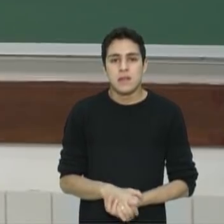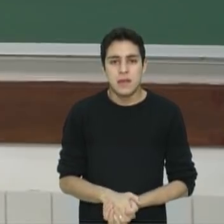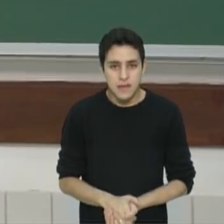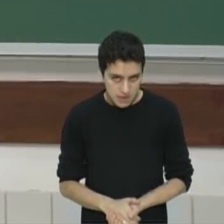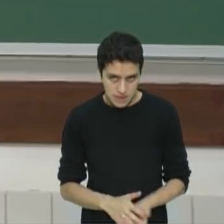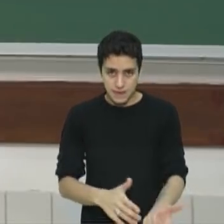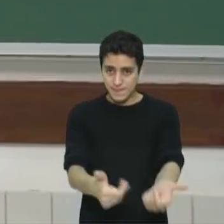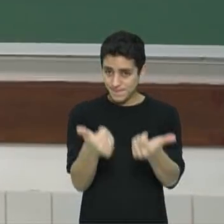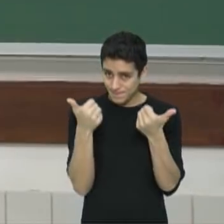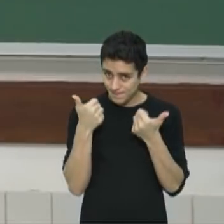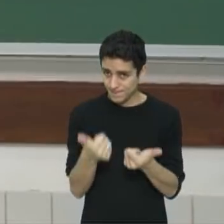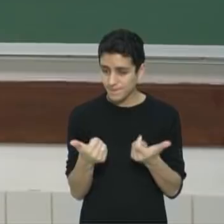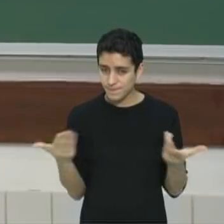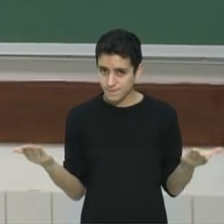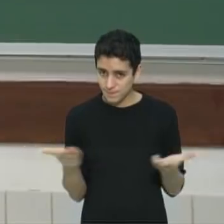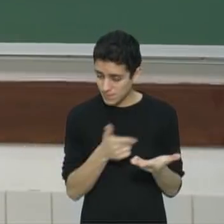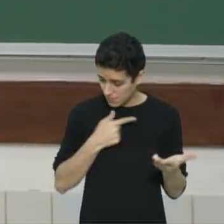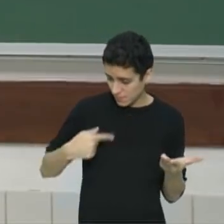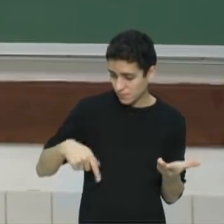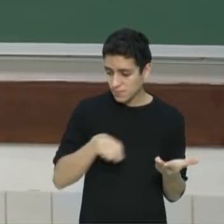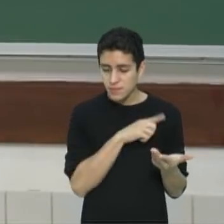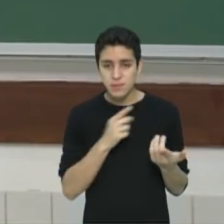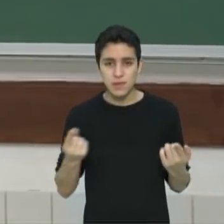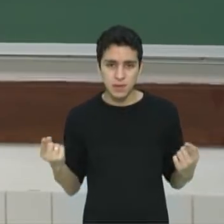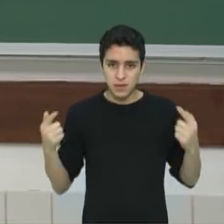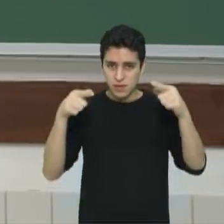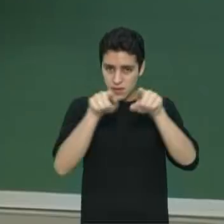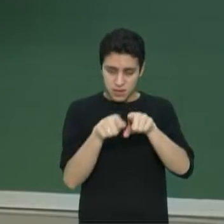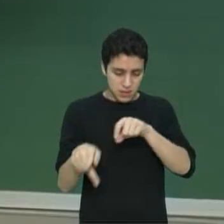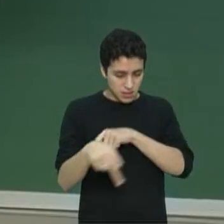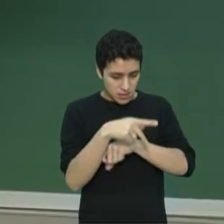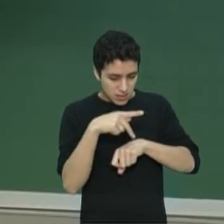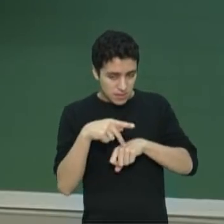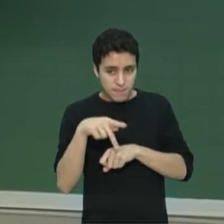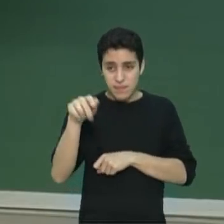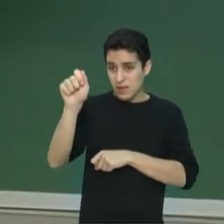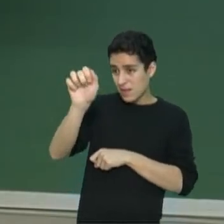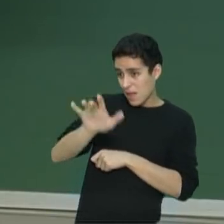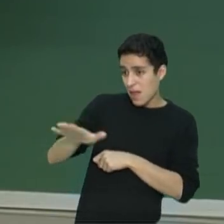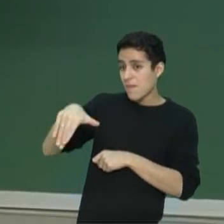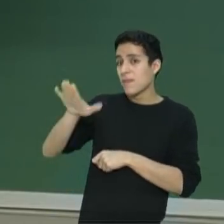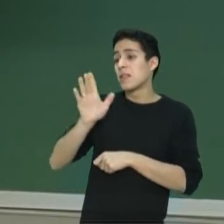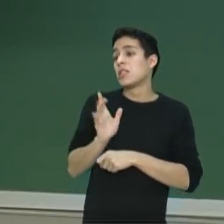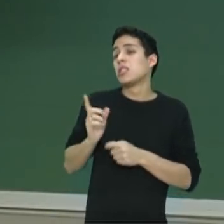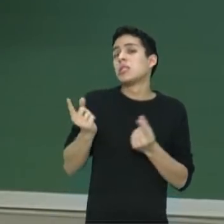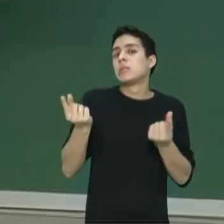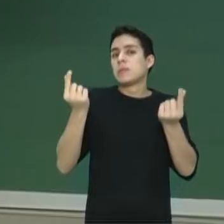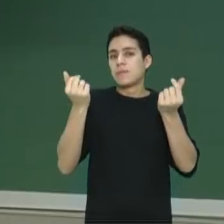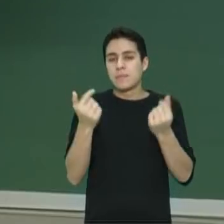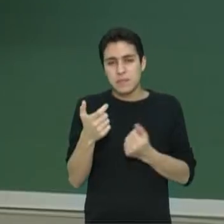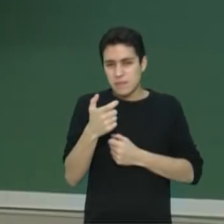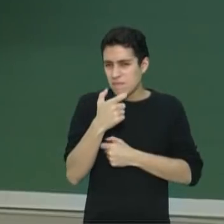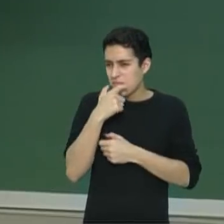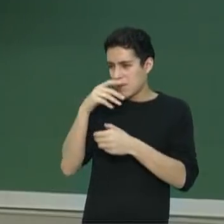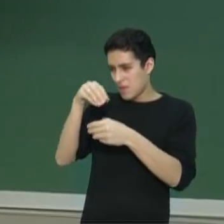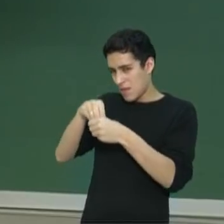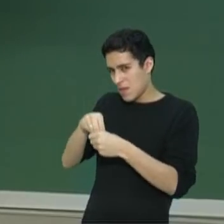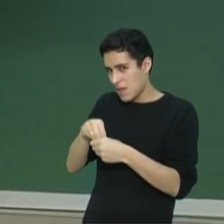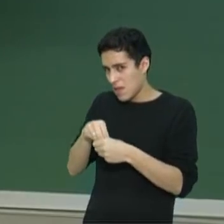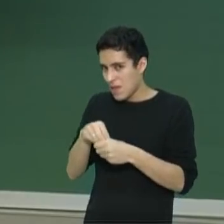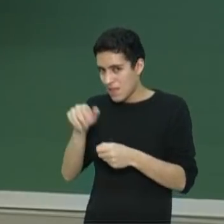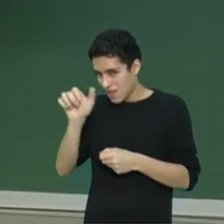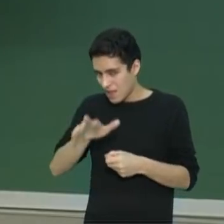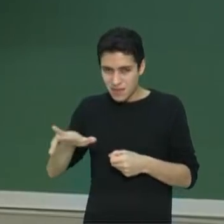Vamos lá, pessoal. Então, estamos de volta. País asiático mais rico do mundo. A Inglaterra fica na Ásia? Não, fica na